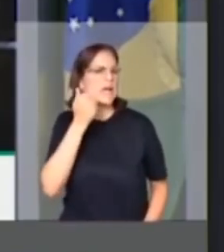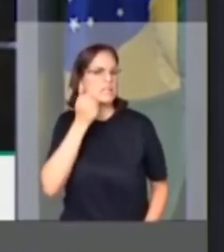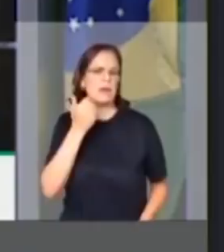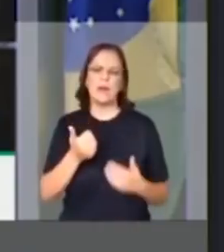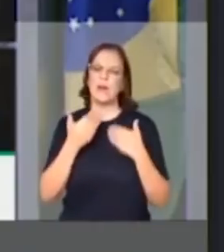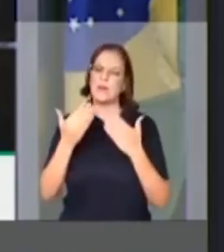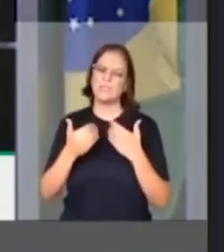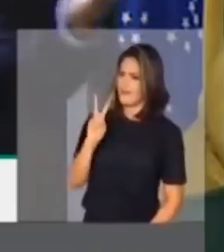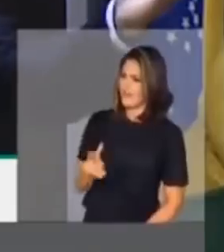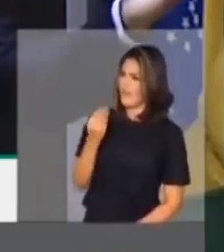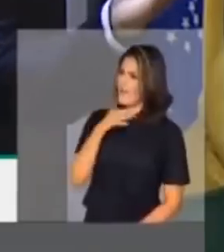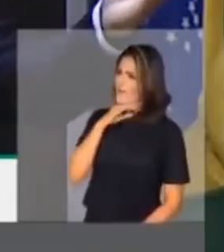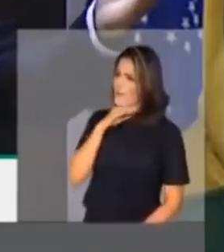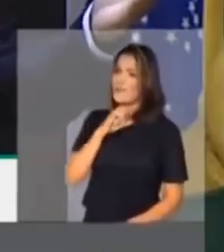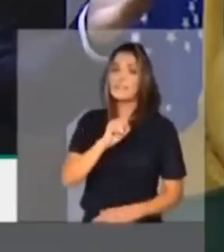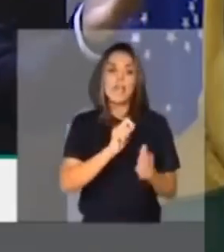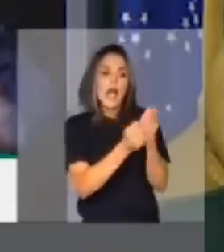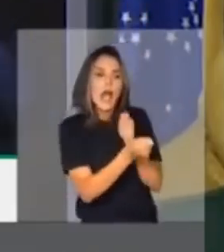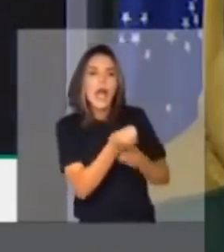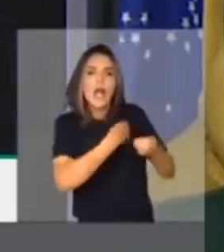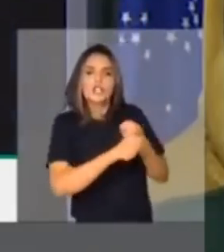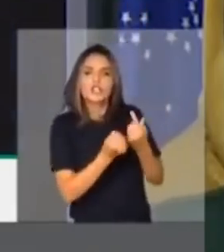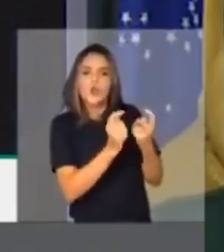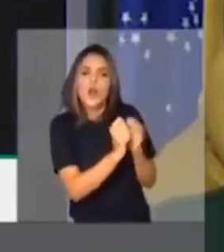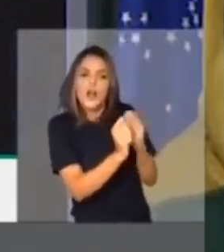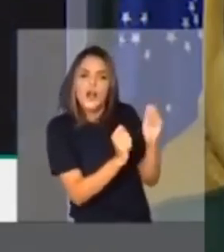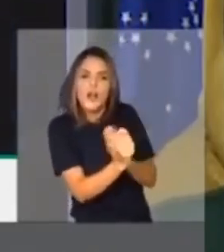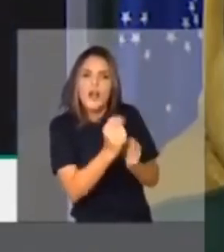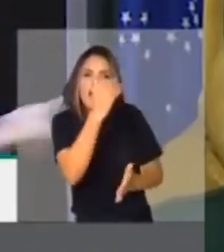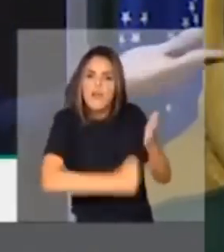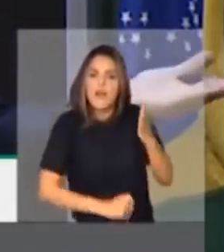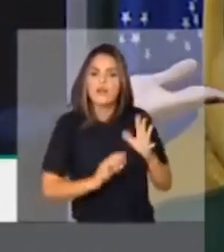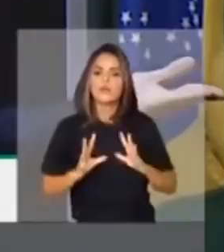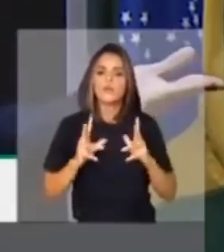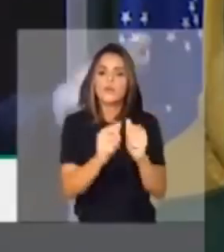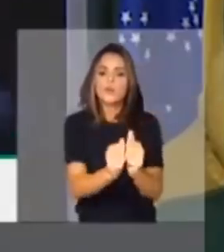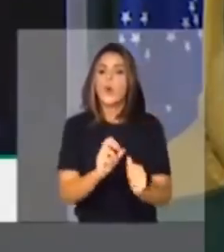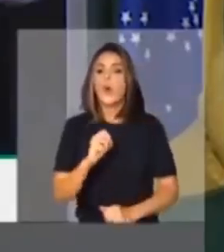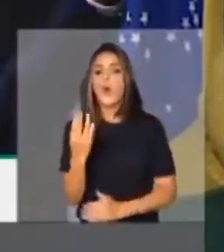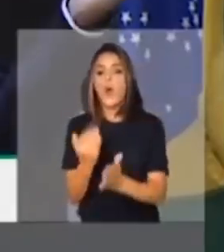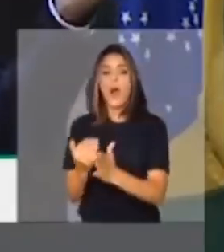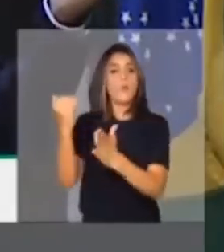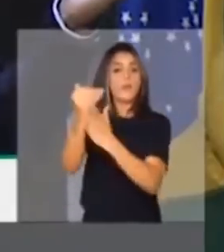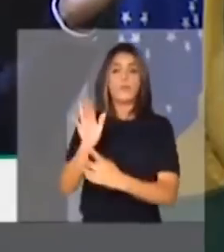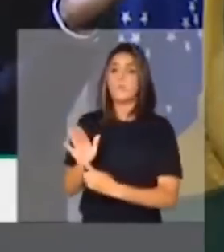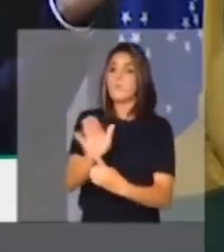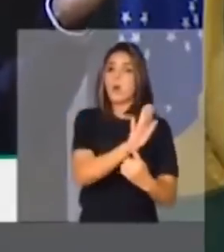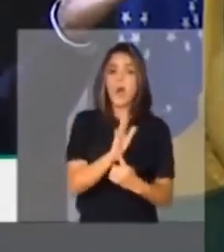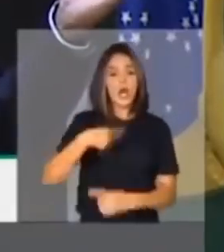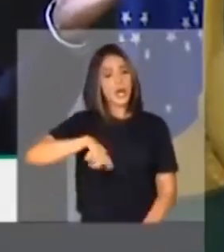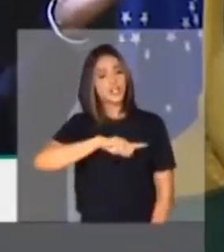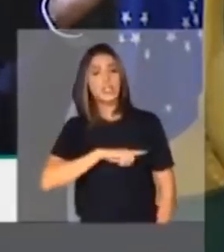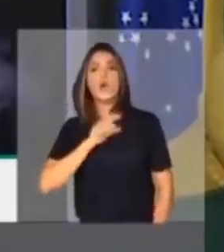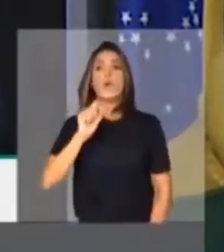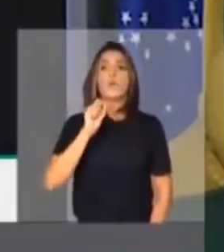não vai solucionar o problema. Ou a gente quer diminuir gasto, ou a gente quer cortar na carne, ou a gente aumenta, mostra que aqui o parlamento é